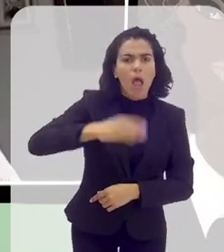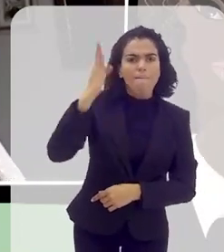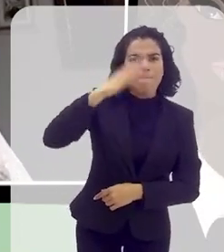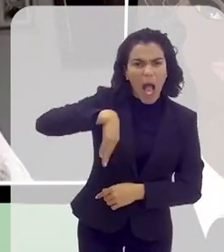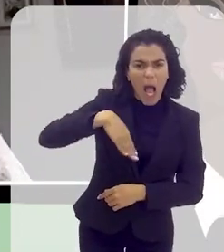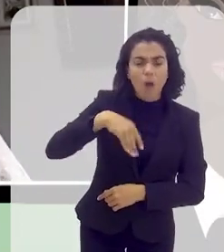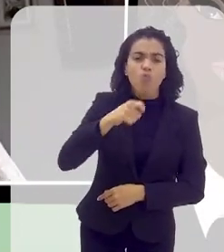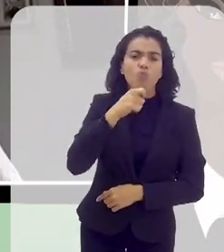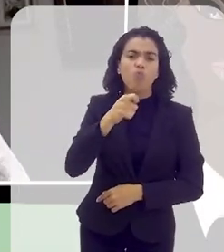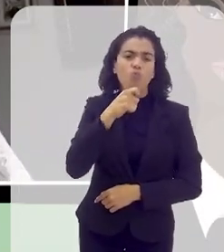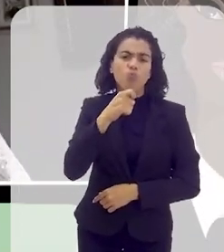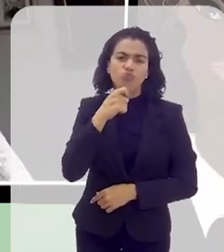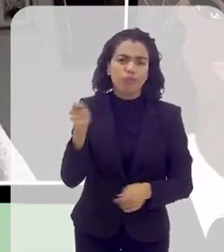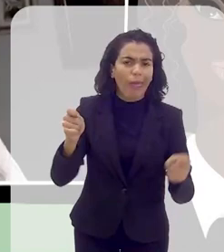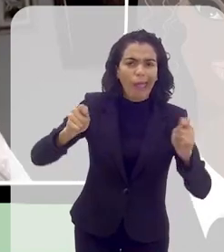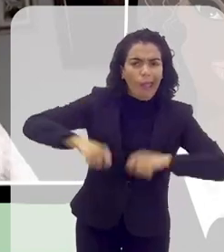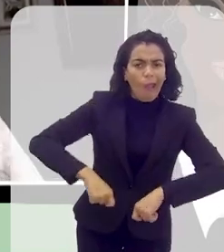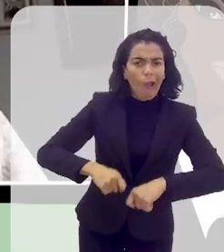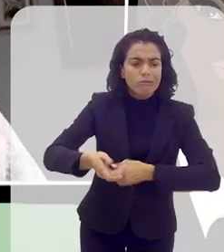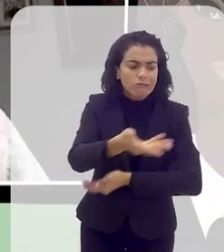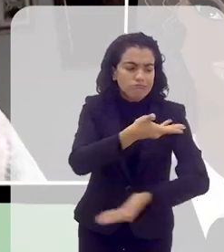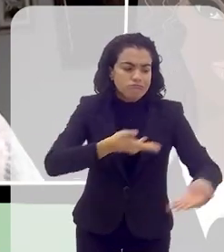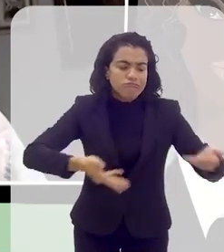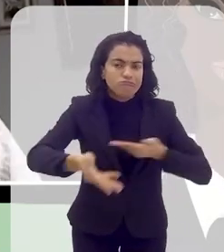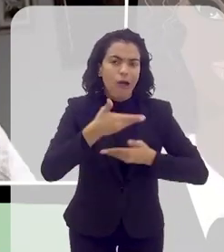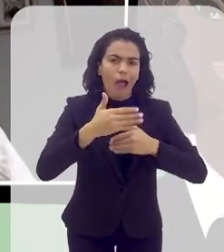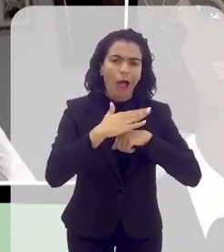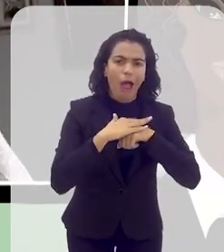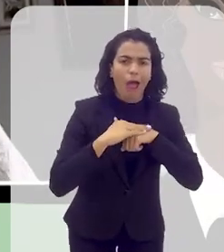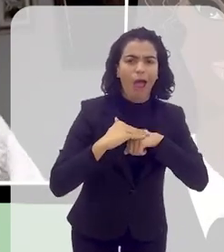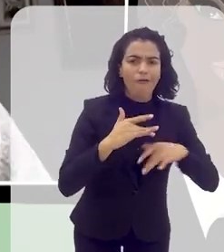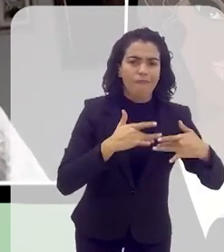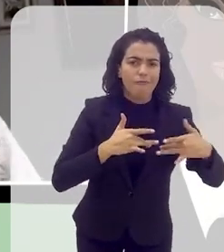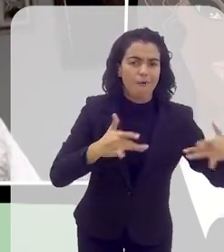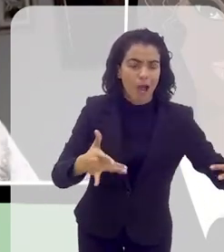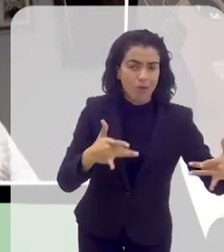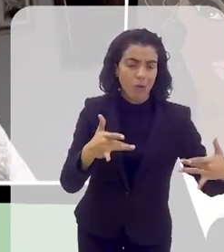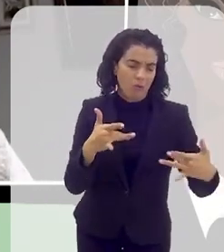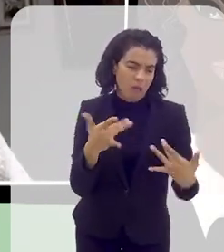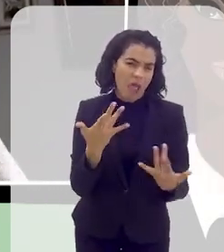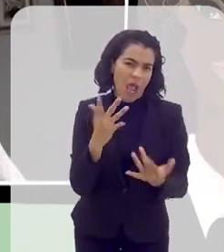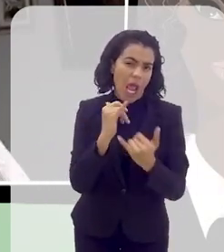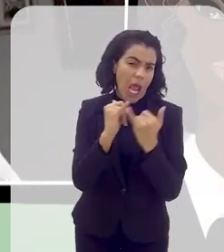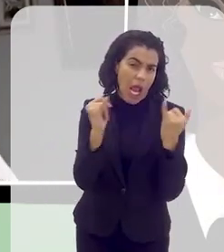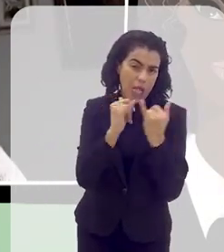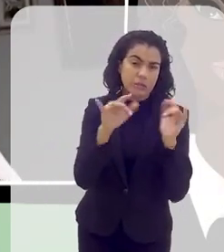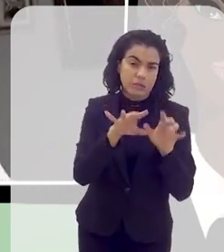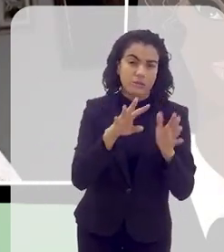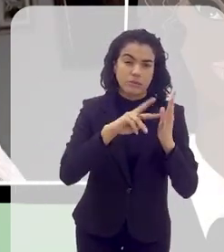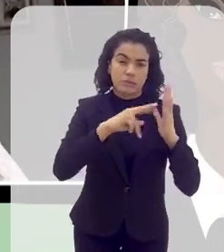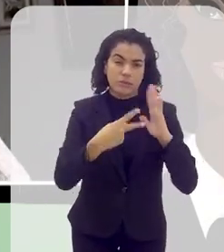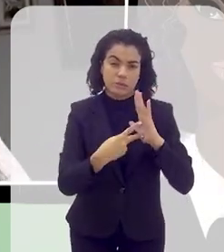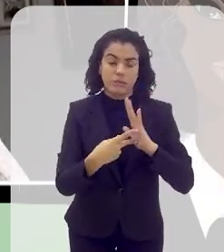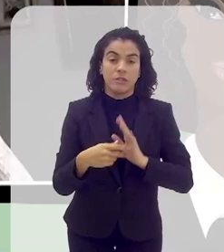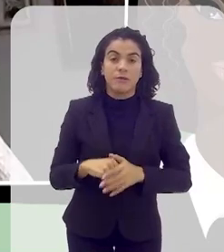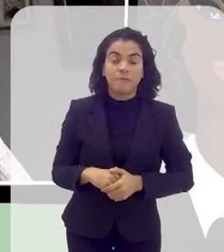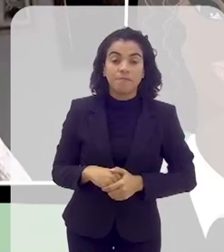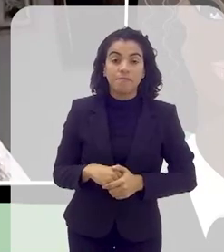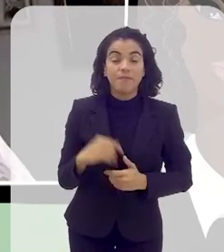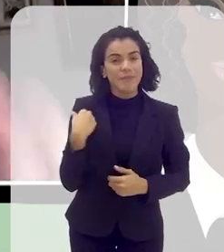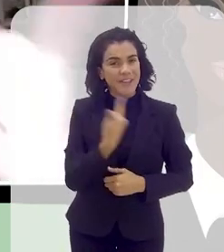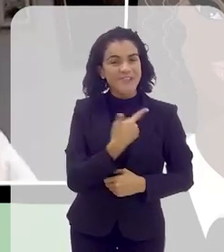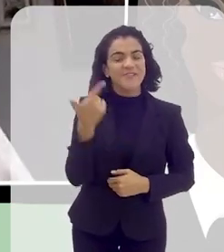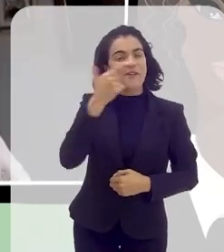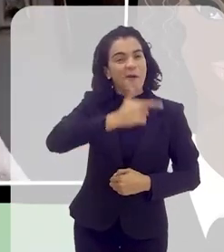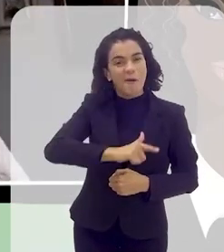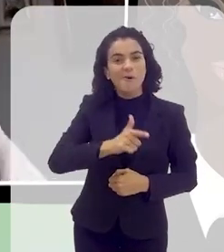mulher má, que não tem condição de transmitir afeto ou coisas parecidas, era assim o significado primeiro. E